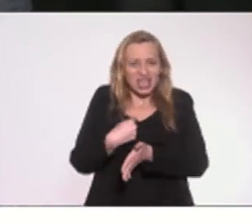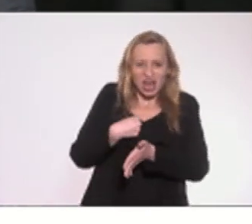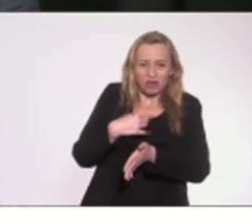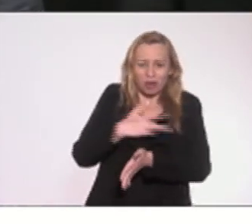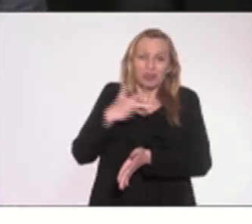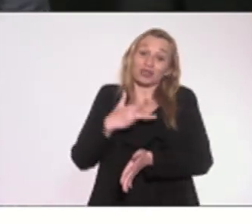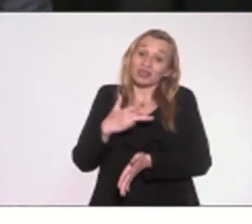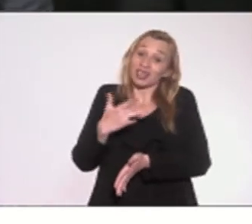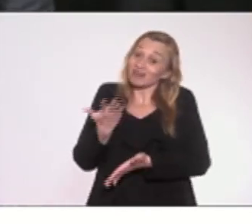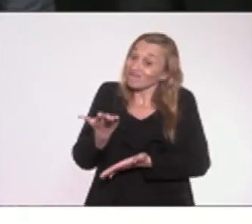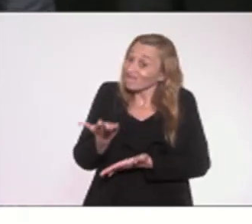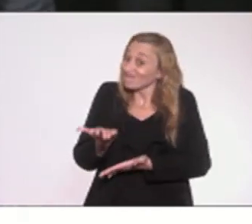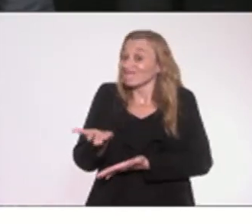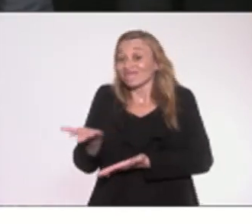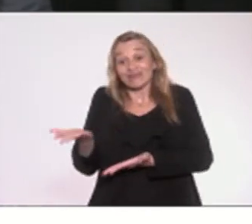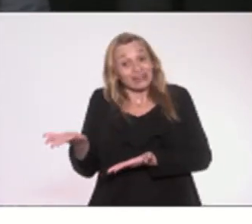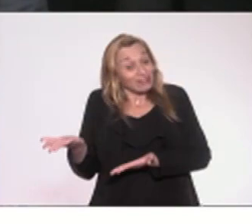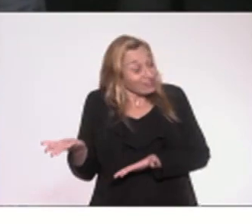não escutaram.